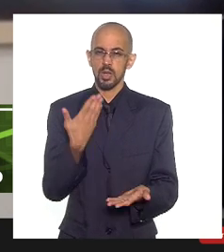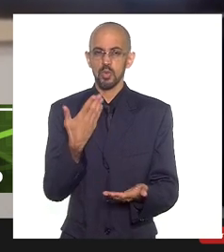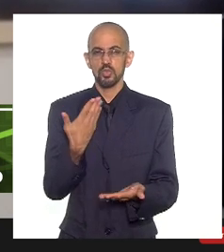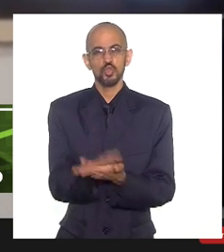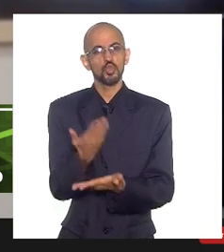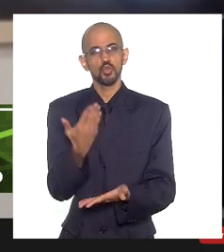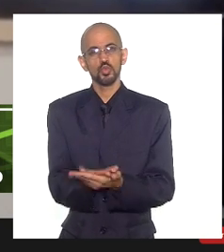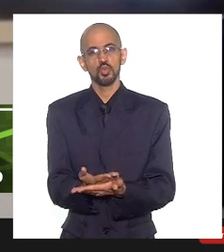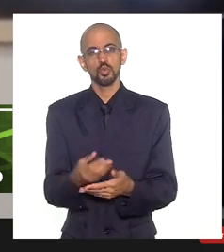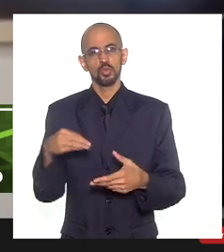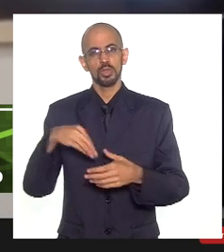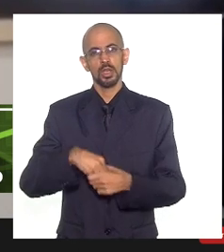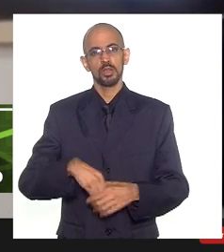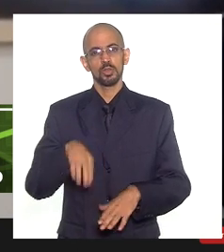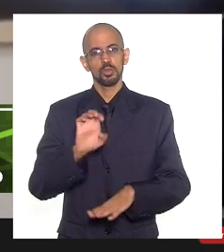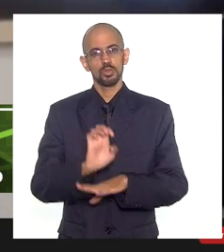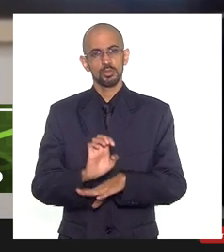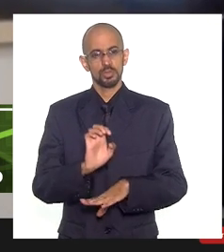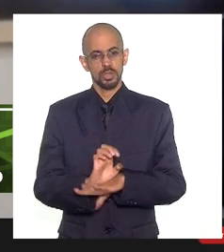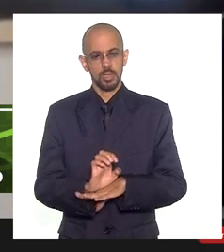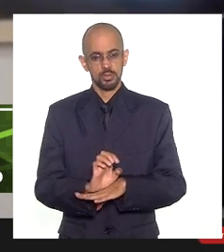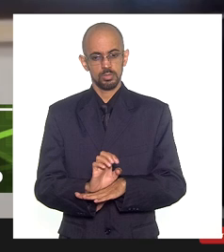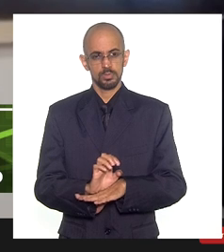Estado, porque é disso que se trata.